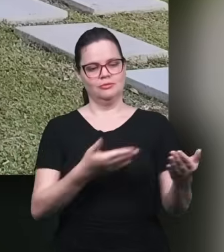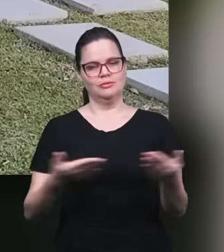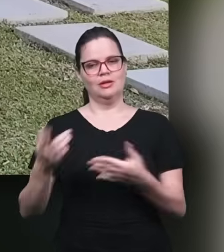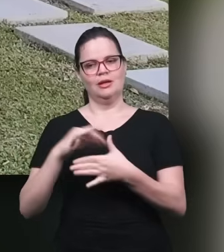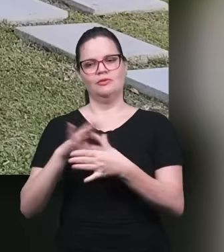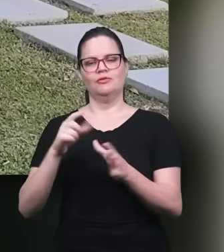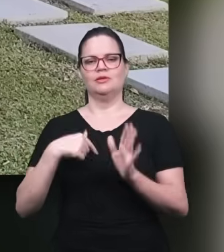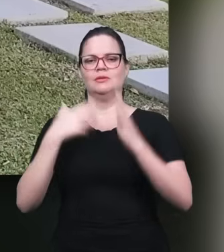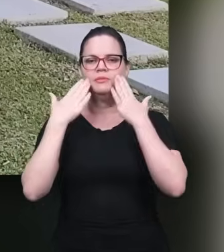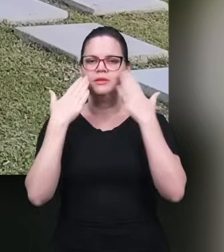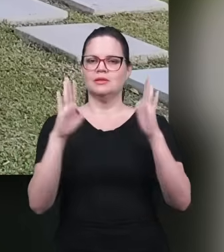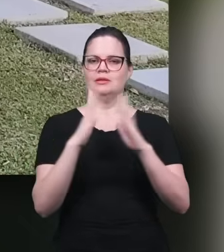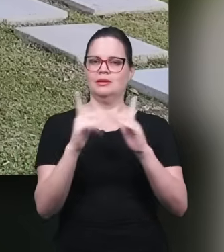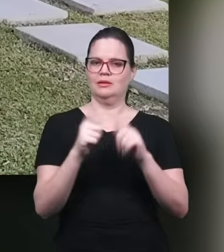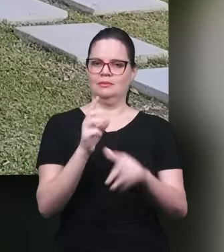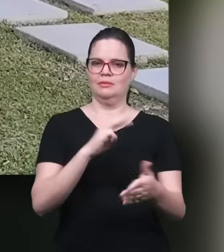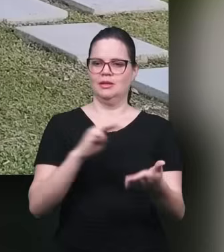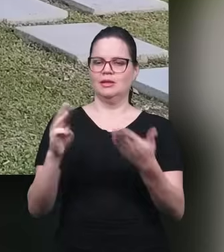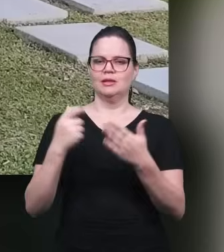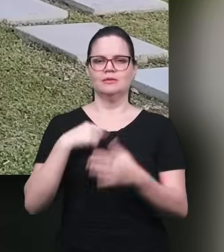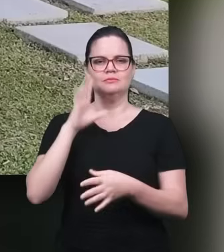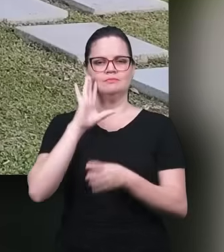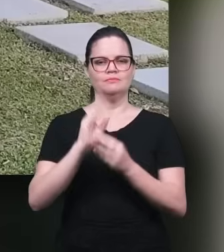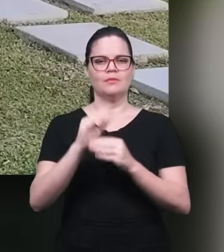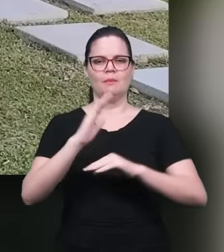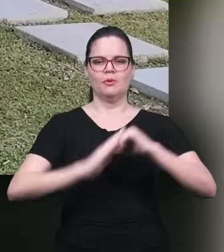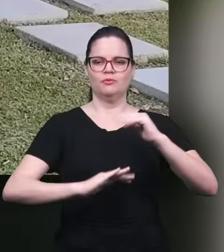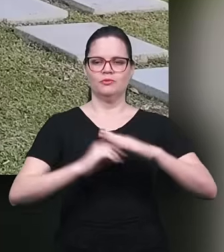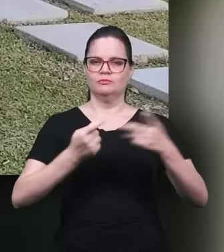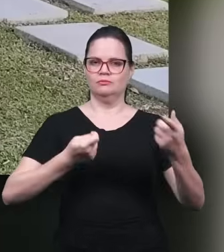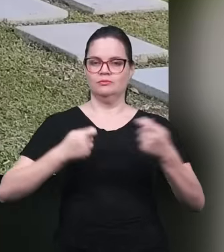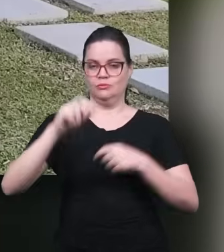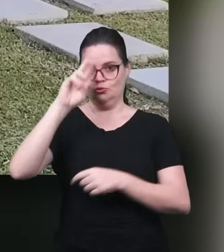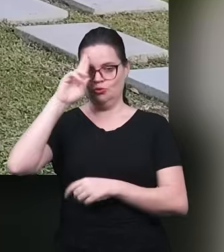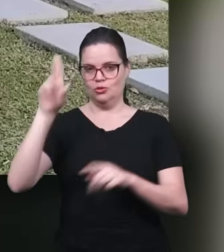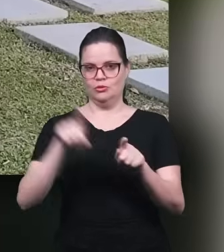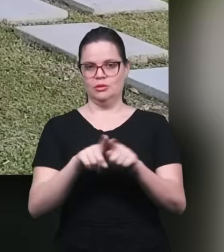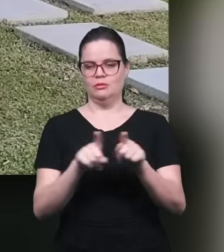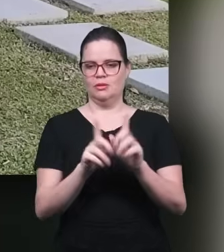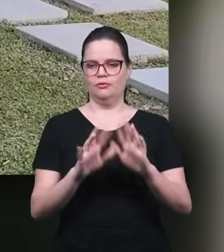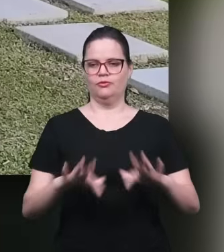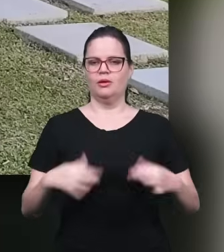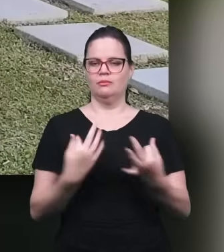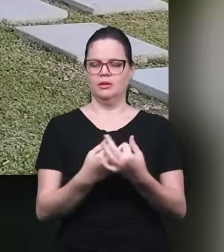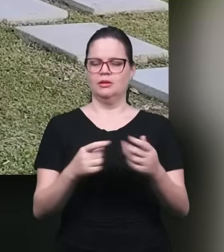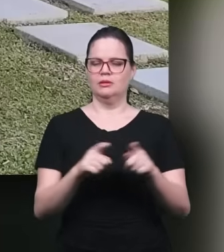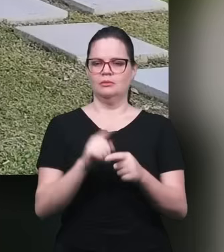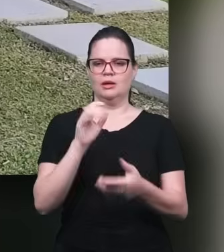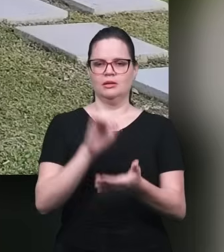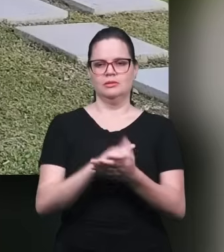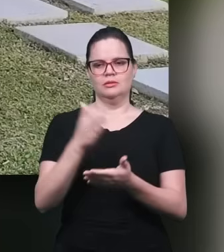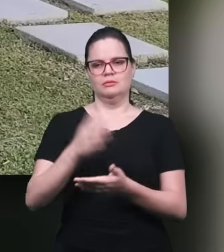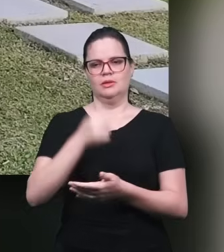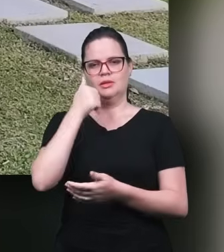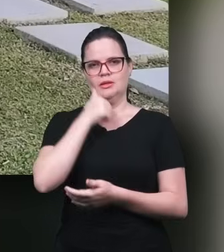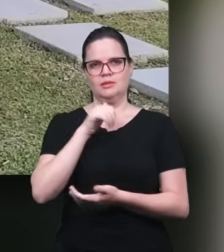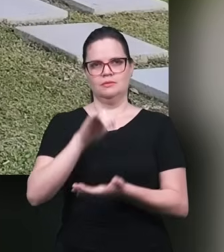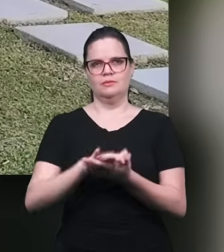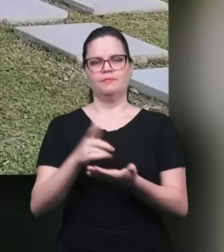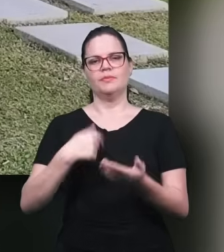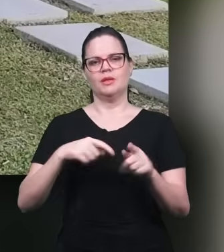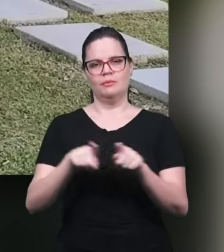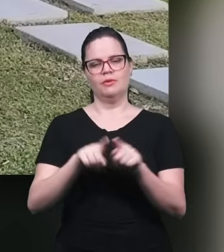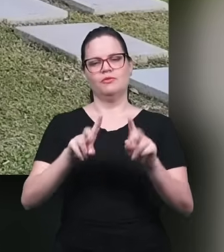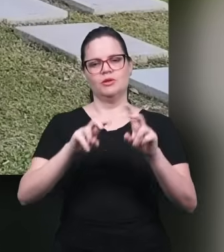de ver a vida profissional sendo dirigida pelo Senhor, a família sendo dirigida pelo Senhor, minha esposa, fruto de